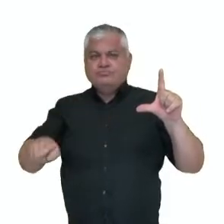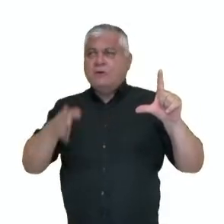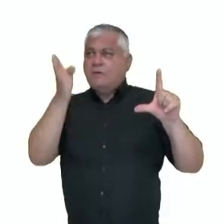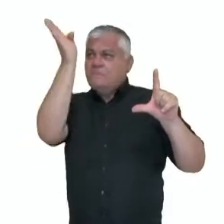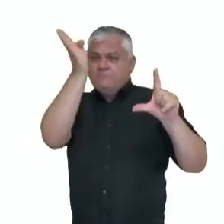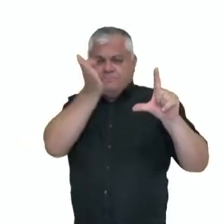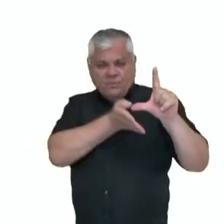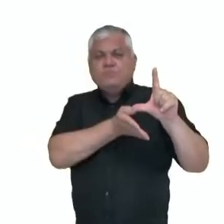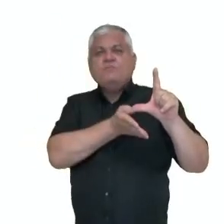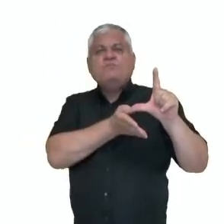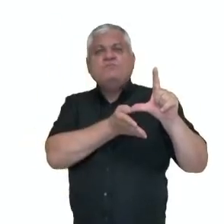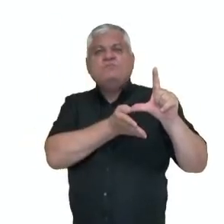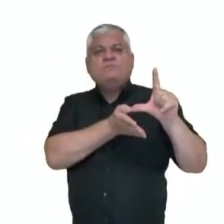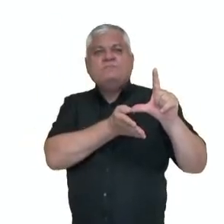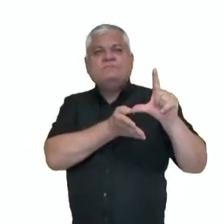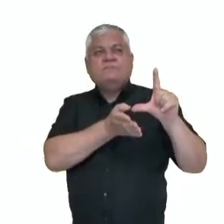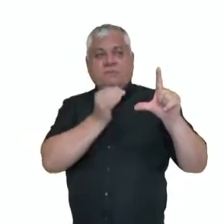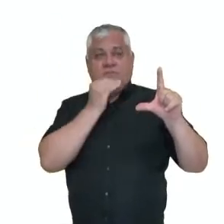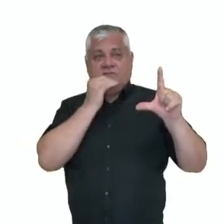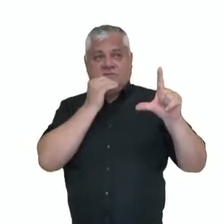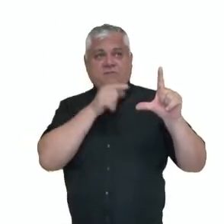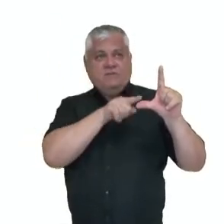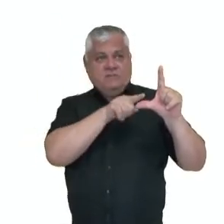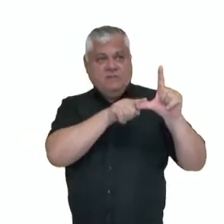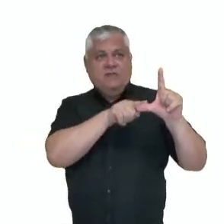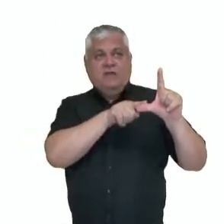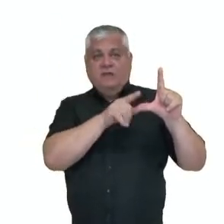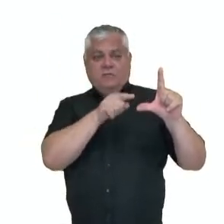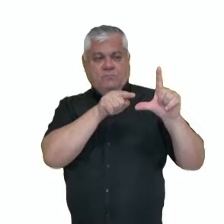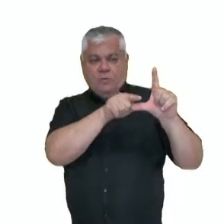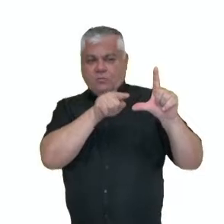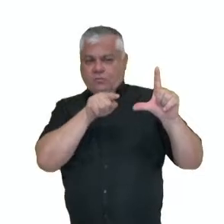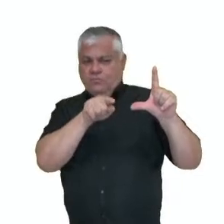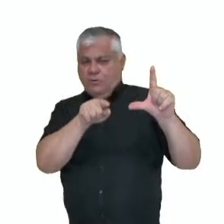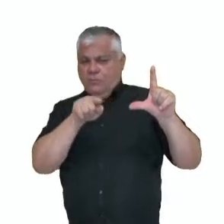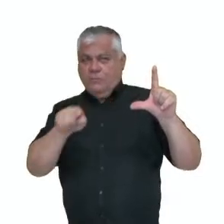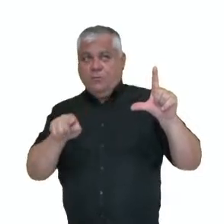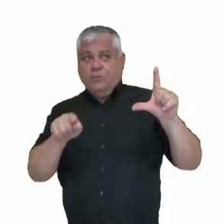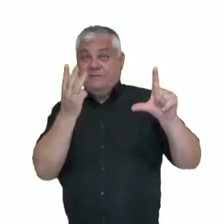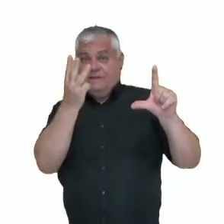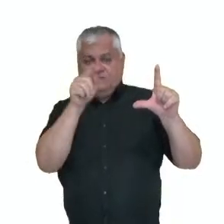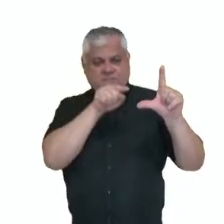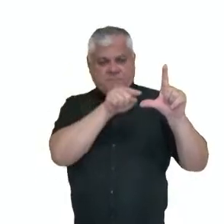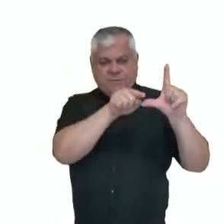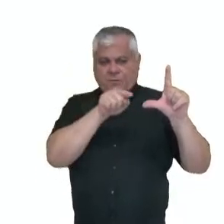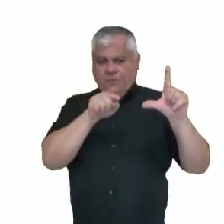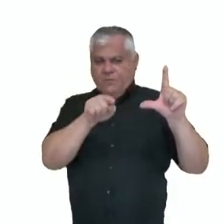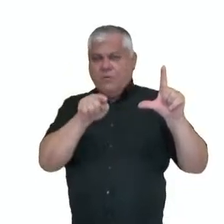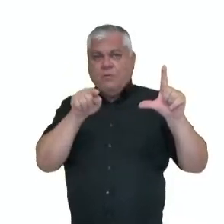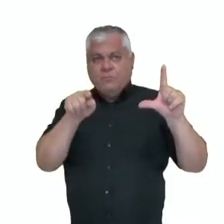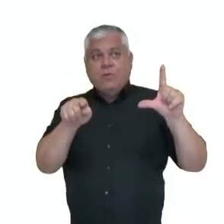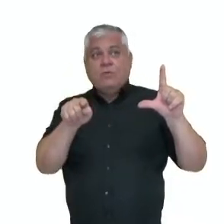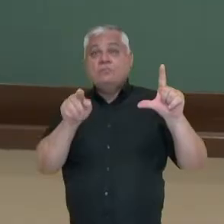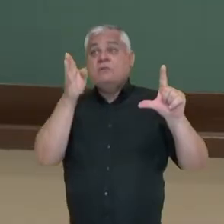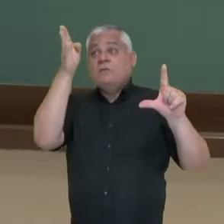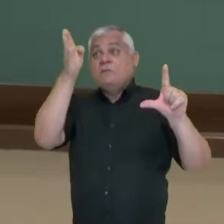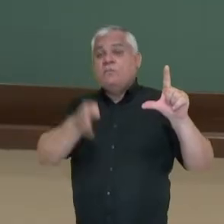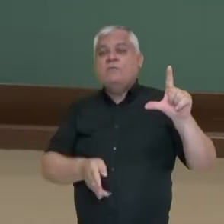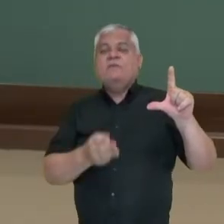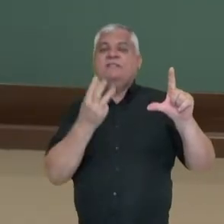gráfico dessa função. Aqui nesse caso nós temos esse ponto, esse ponto e esse ponto, ou seja, seriam